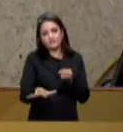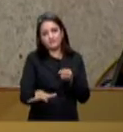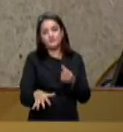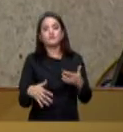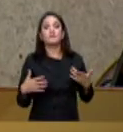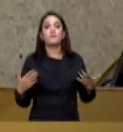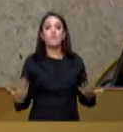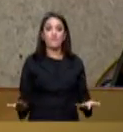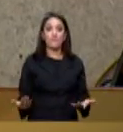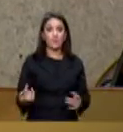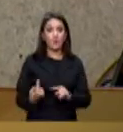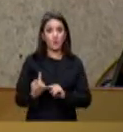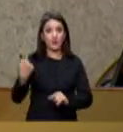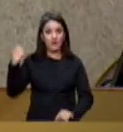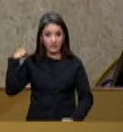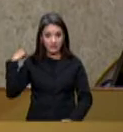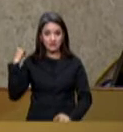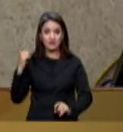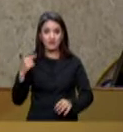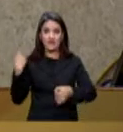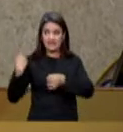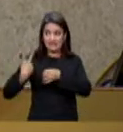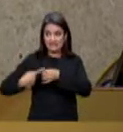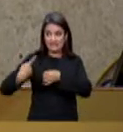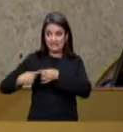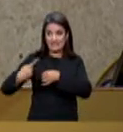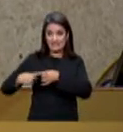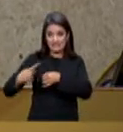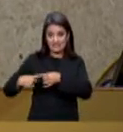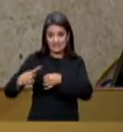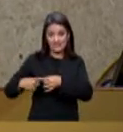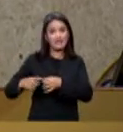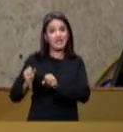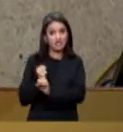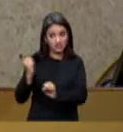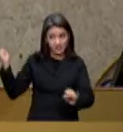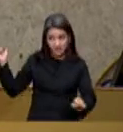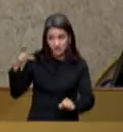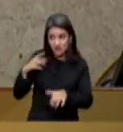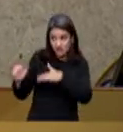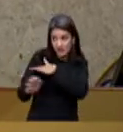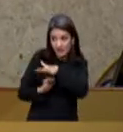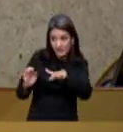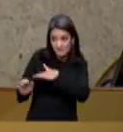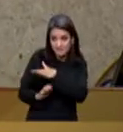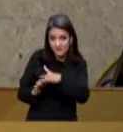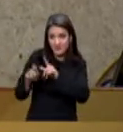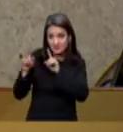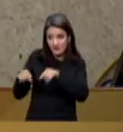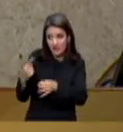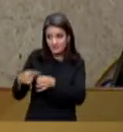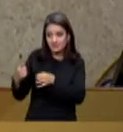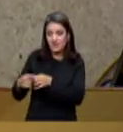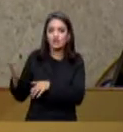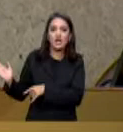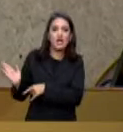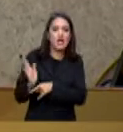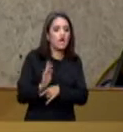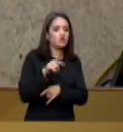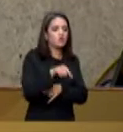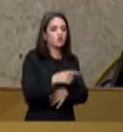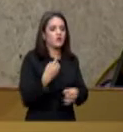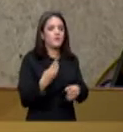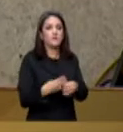Pelo modelo anterior, as grandes cidades atendidas por uma mesma empresa estatal ajudavam a financiar a expansão